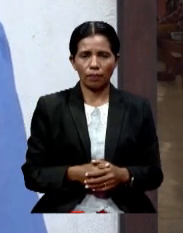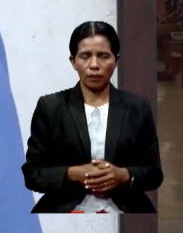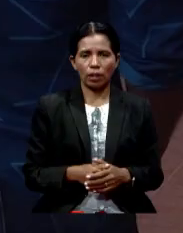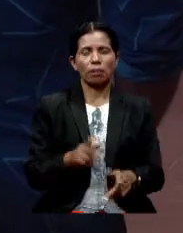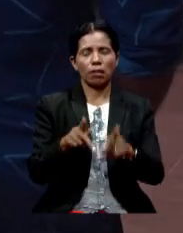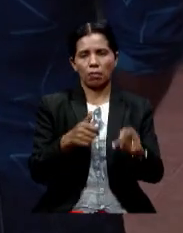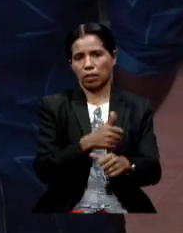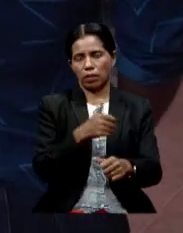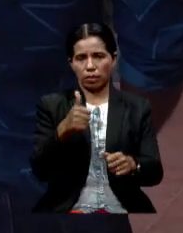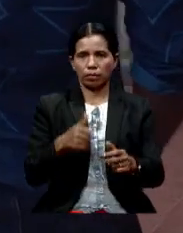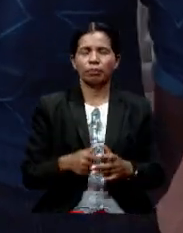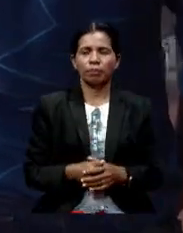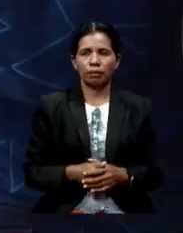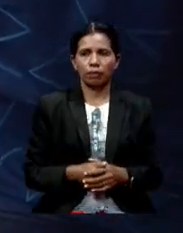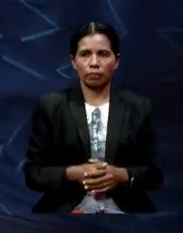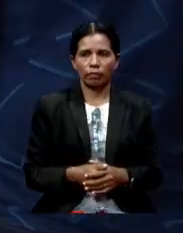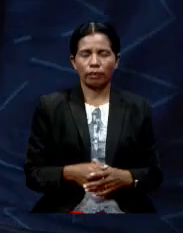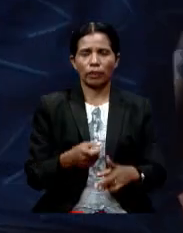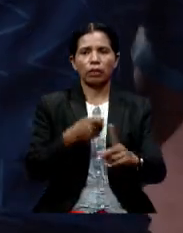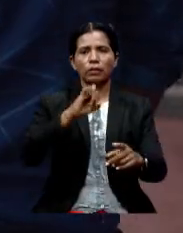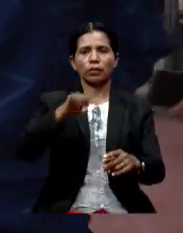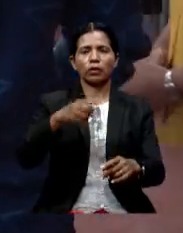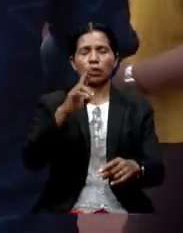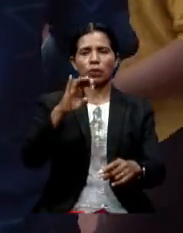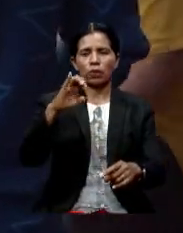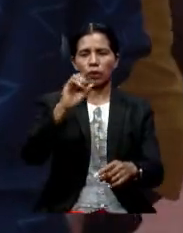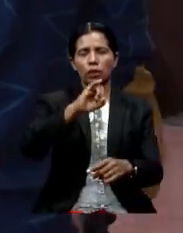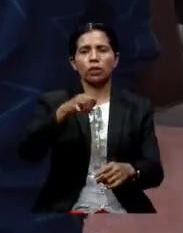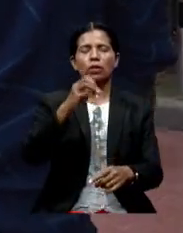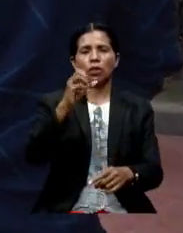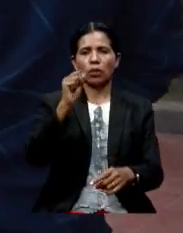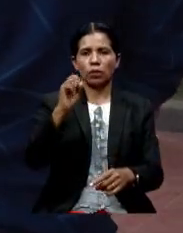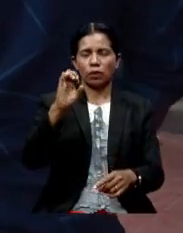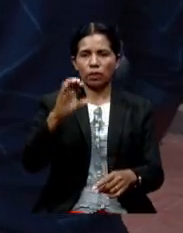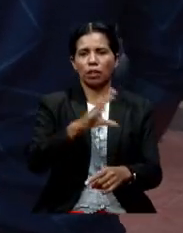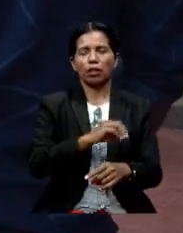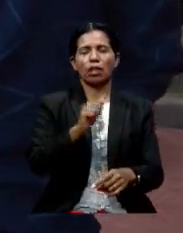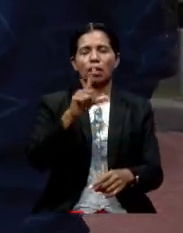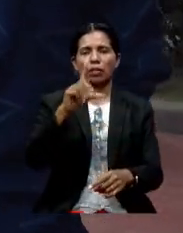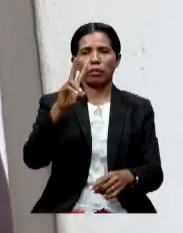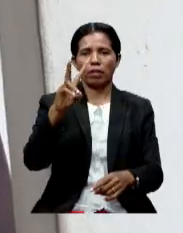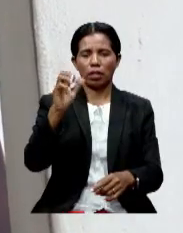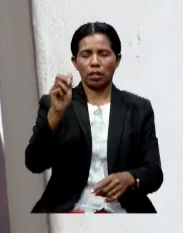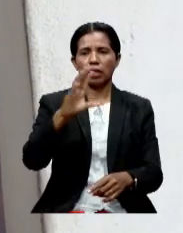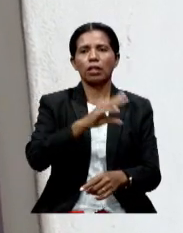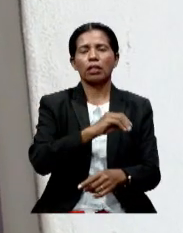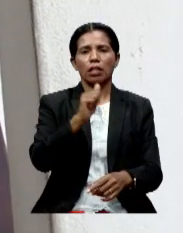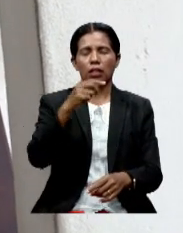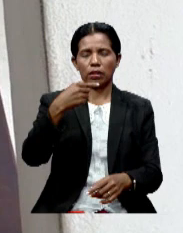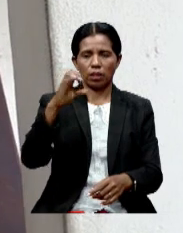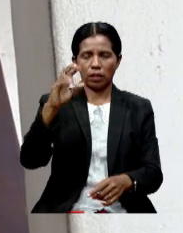Sira. Audiência né, presídio de juiz coletivo José Gonçalves, Álvaro Maria Argentino